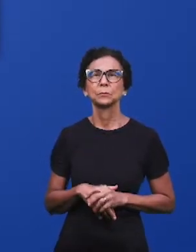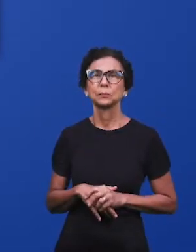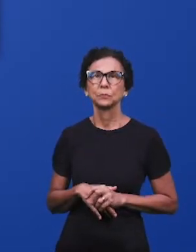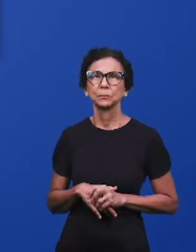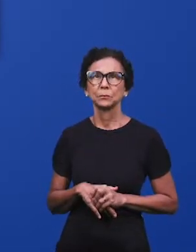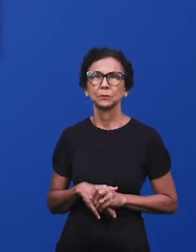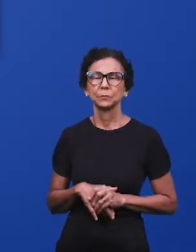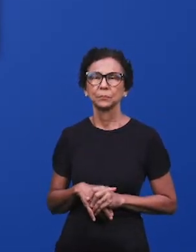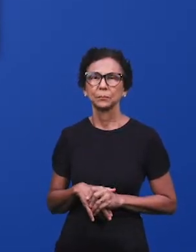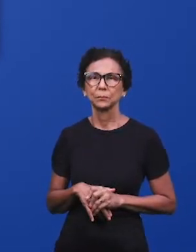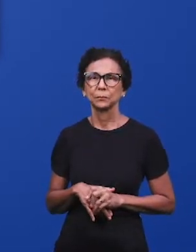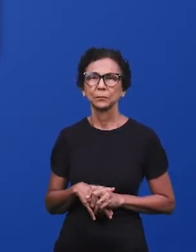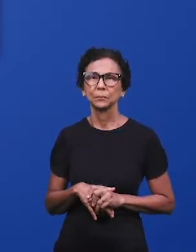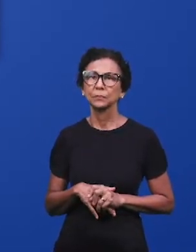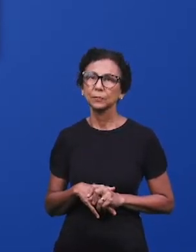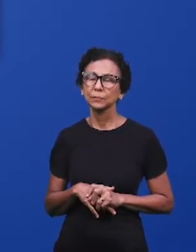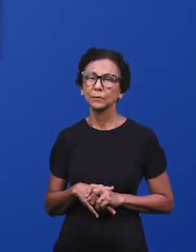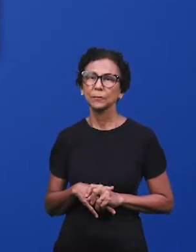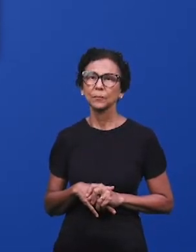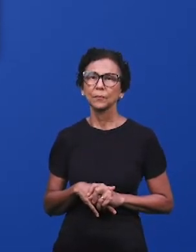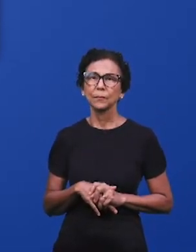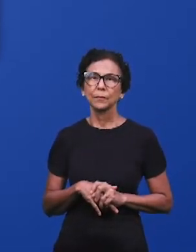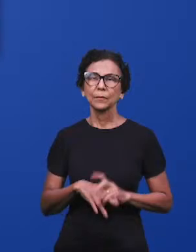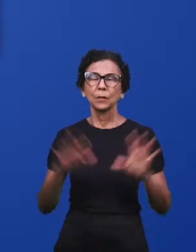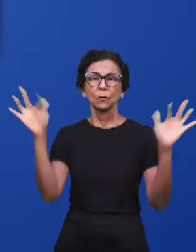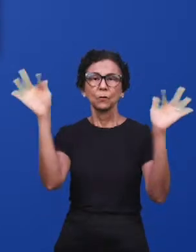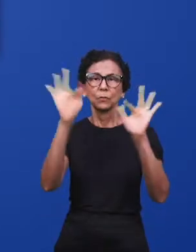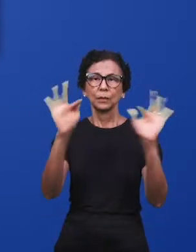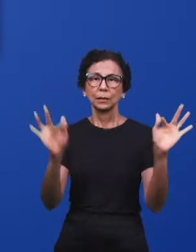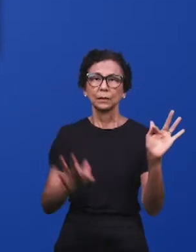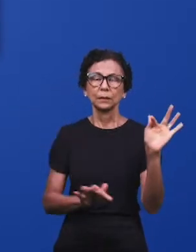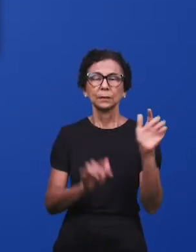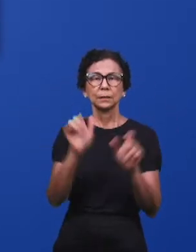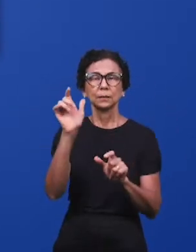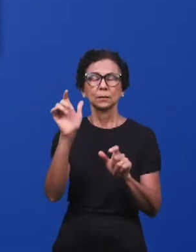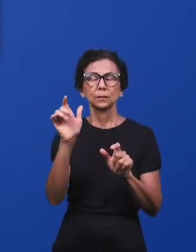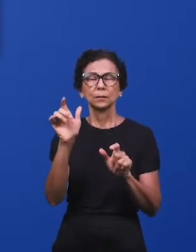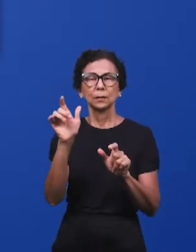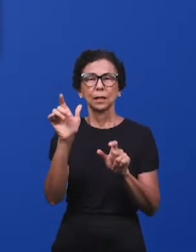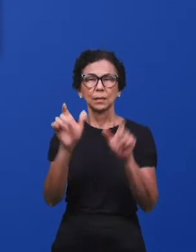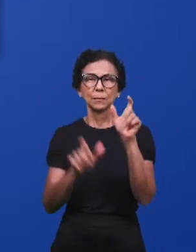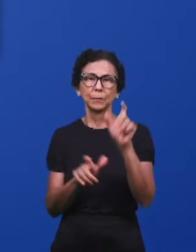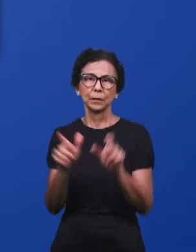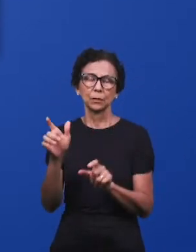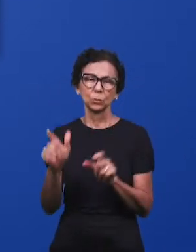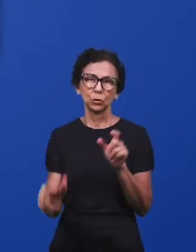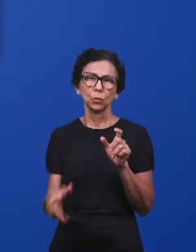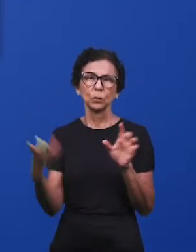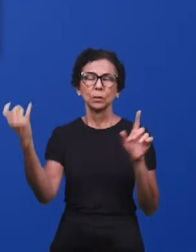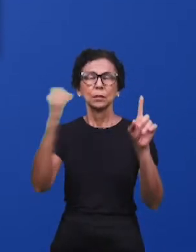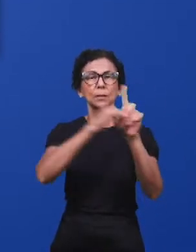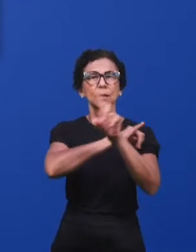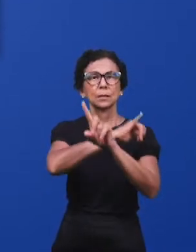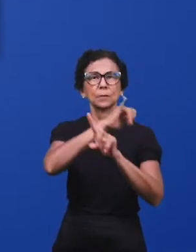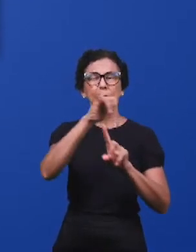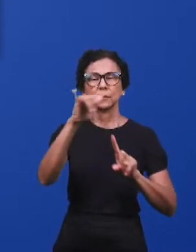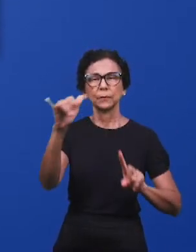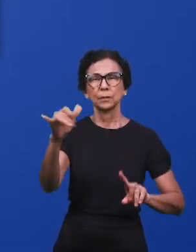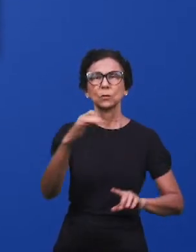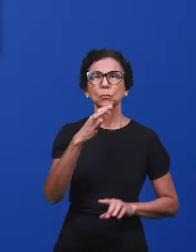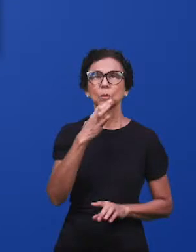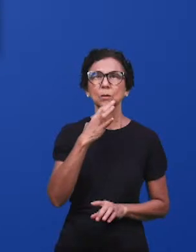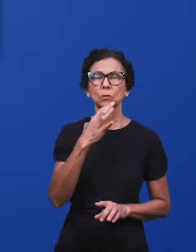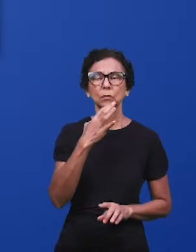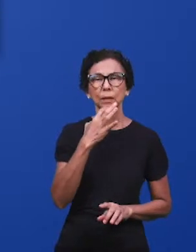ouvem as palavras desta profecia e guardam as coisas que nelas estão escritas, porque o tempo está